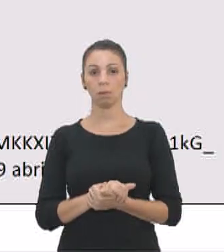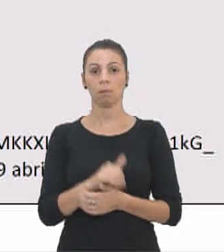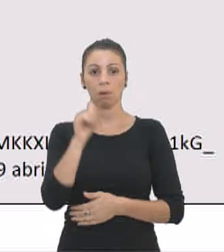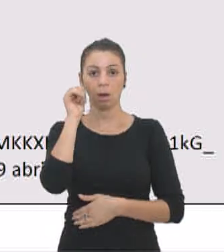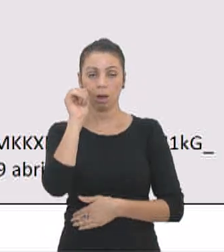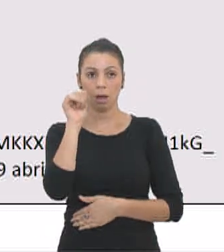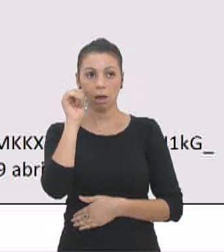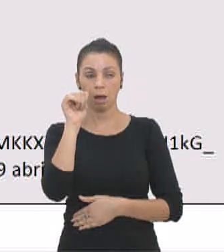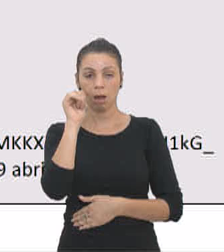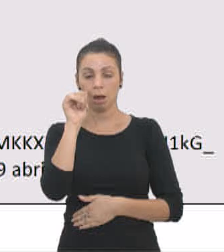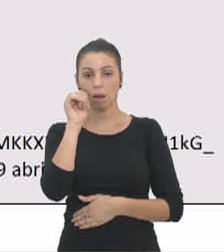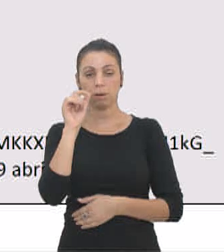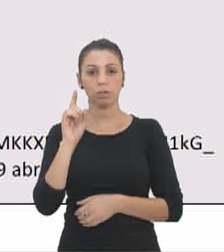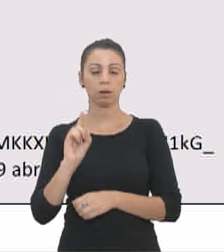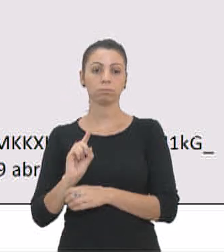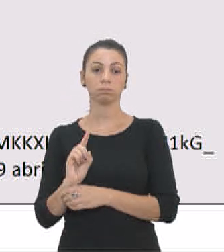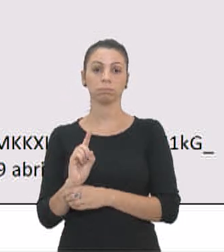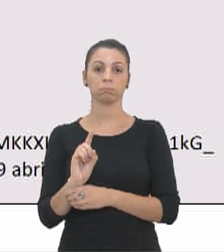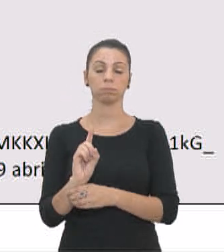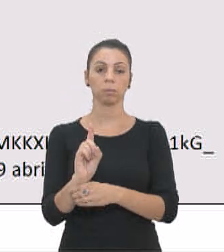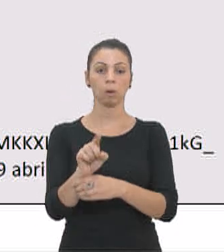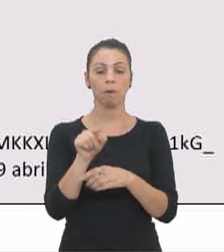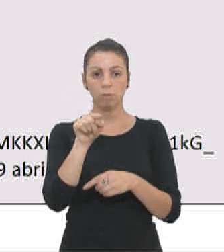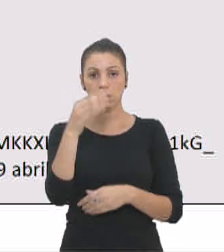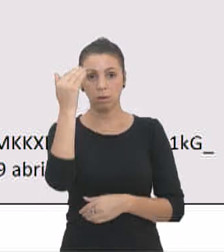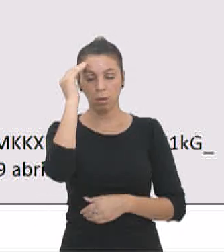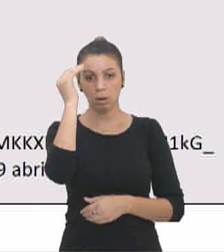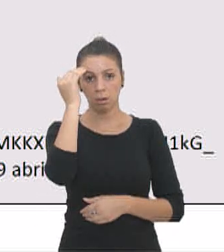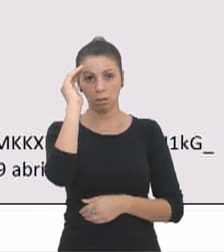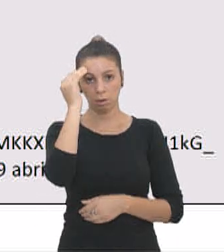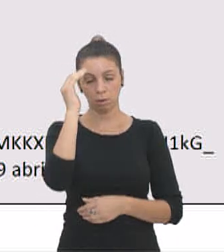ser conduzida. Você tem que entender que